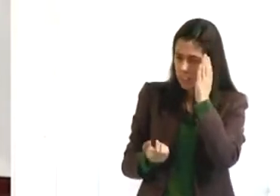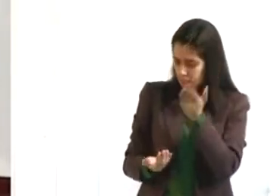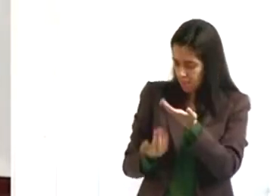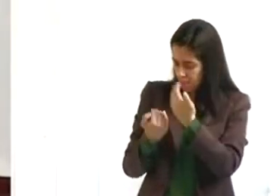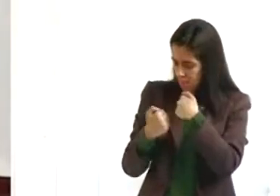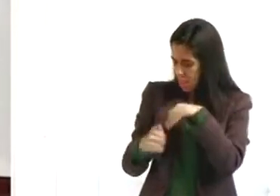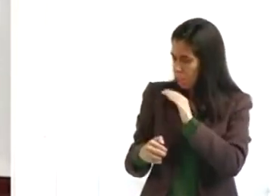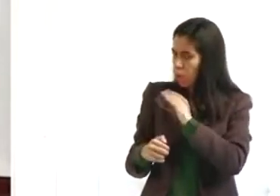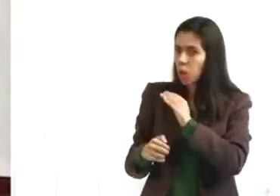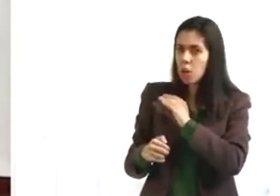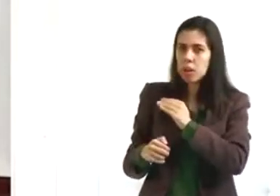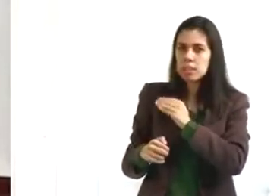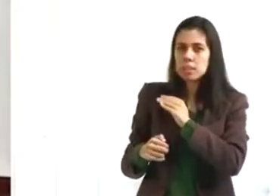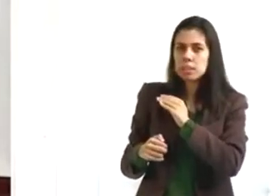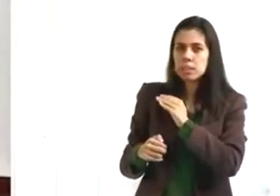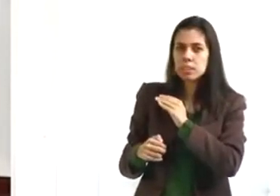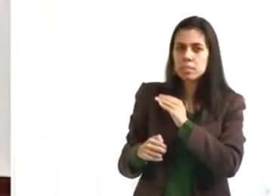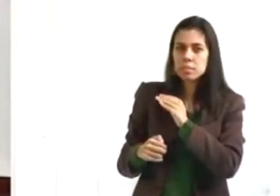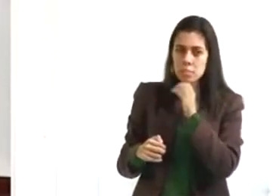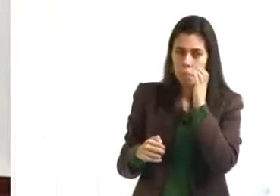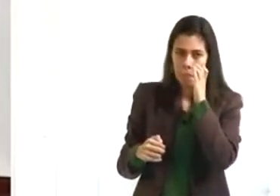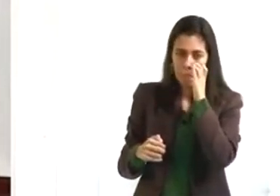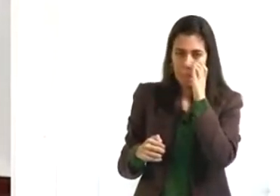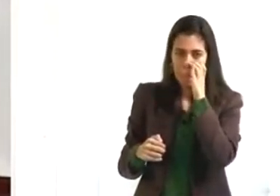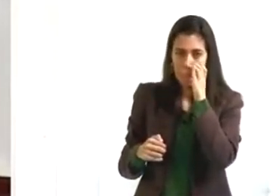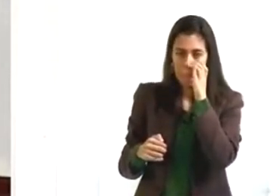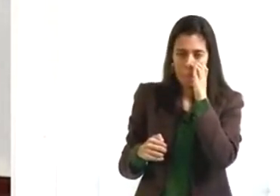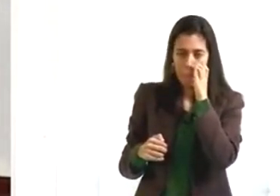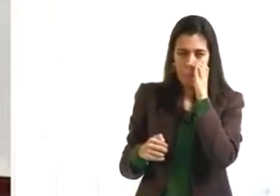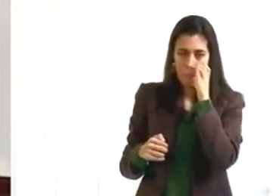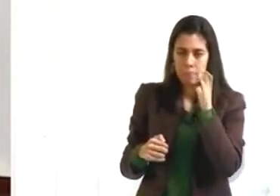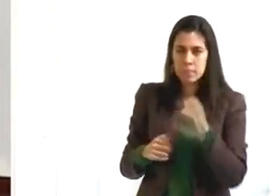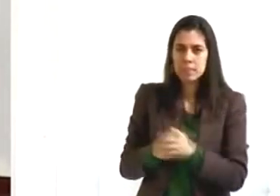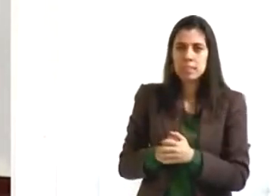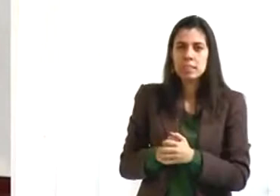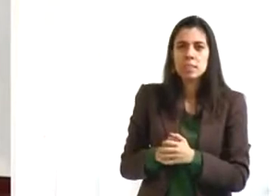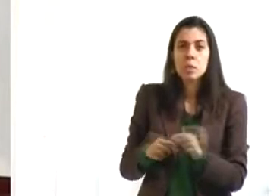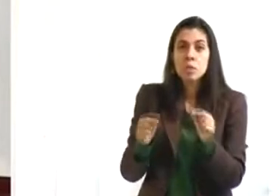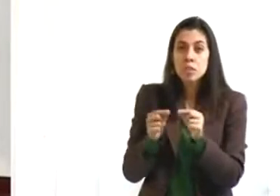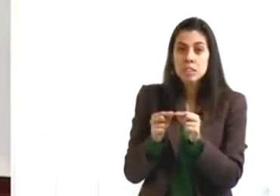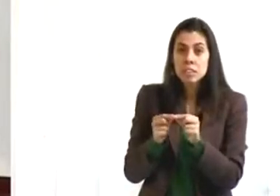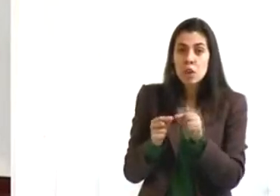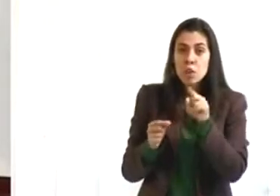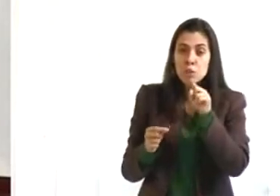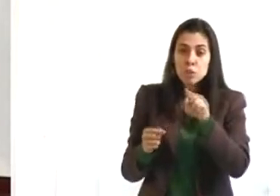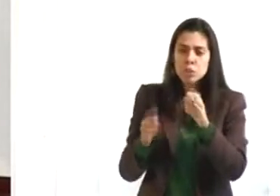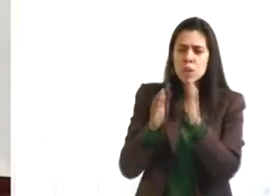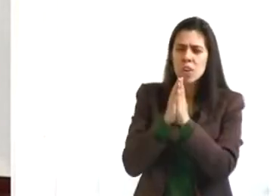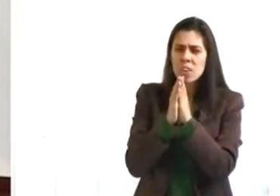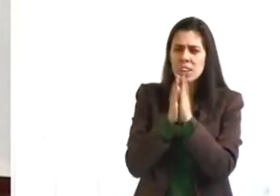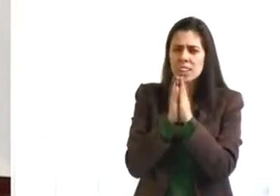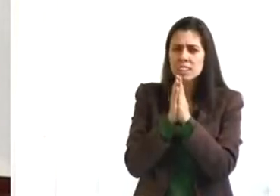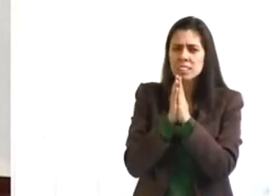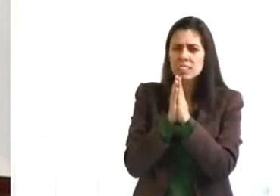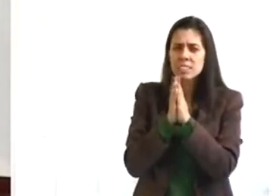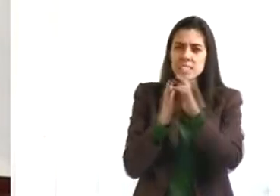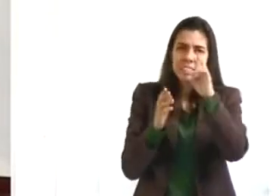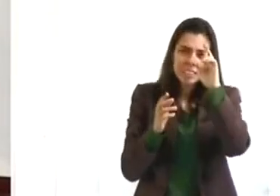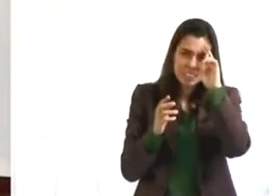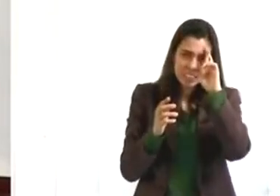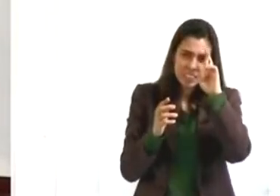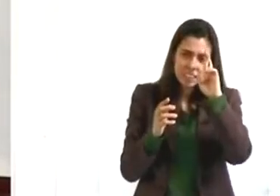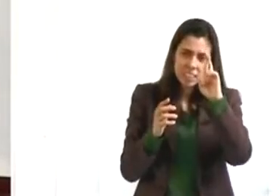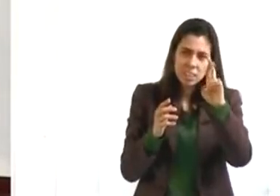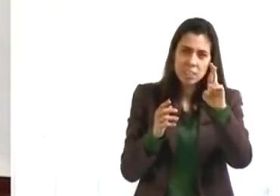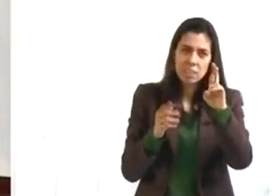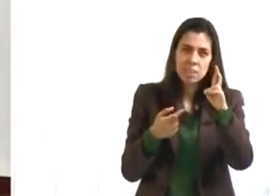incomode. Tire você da sua zona de conforto e faça você orar talvez essa semana: Senhor, coloque alguém